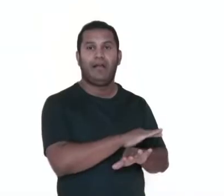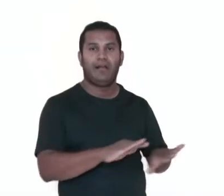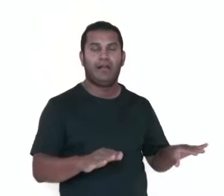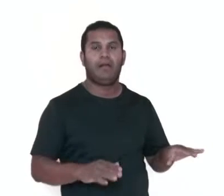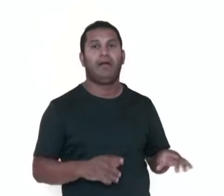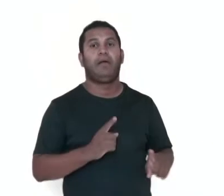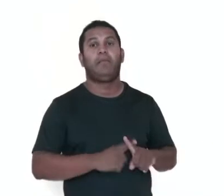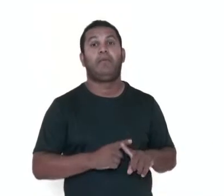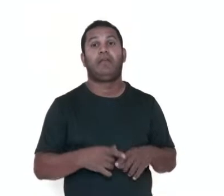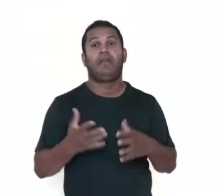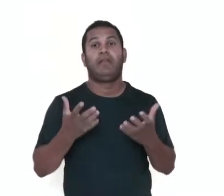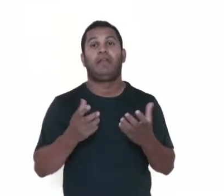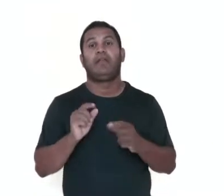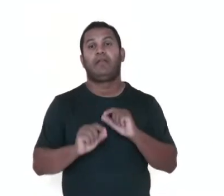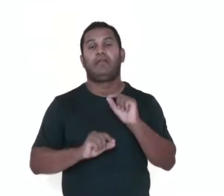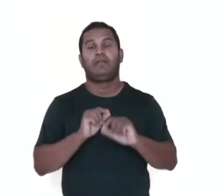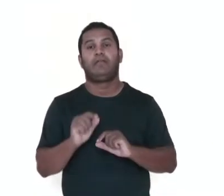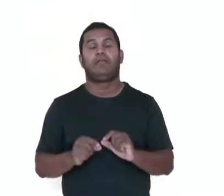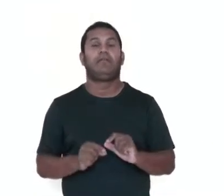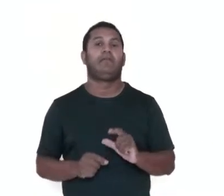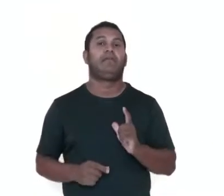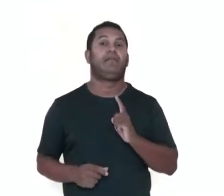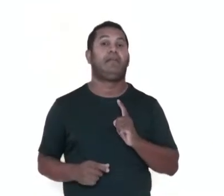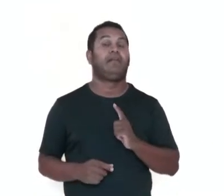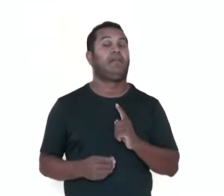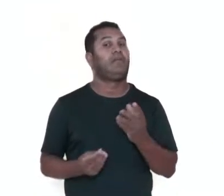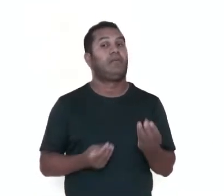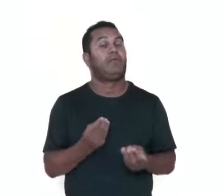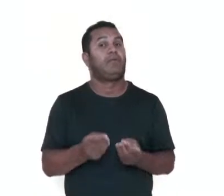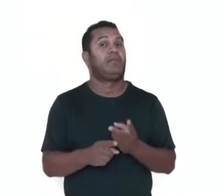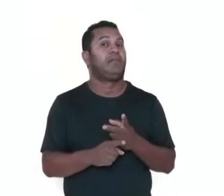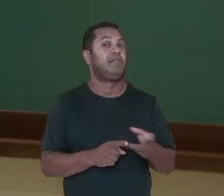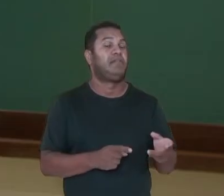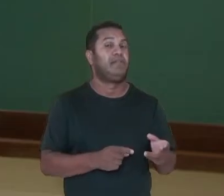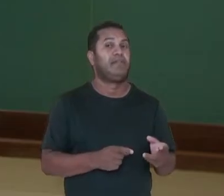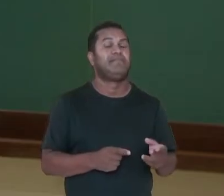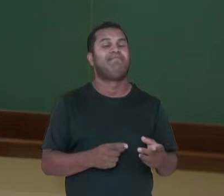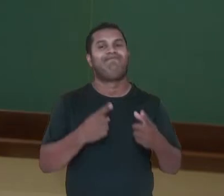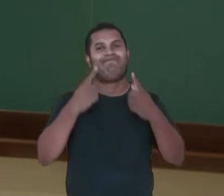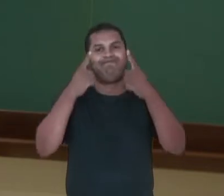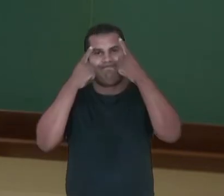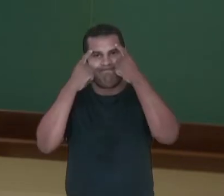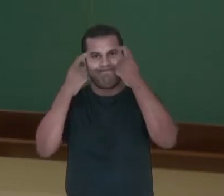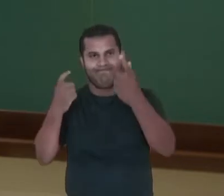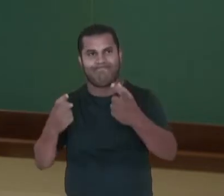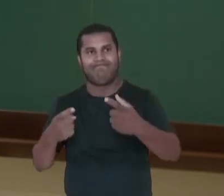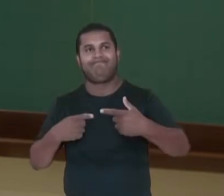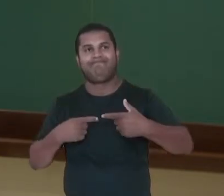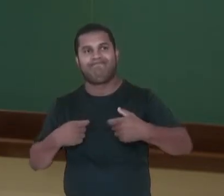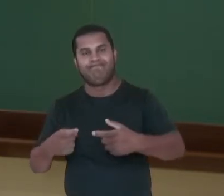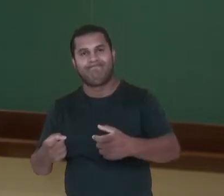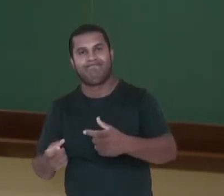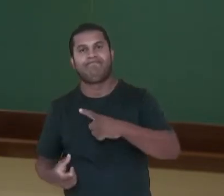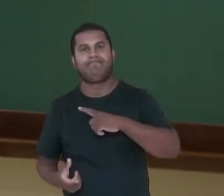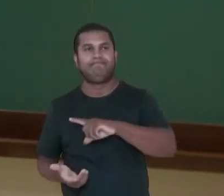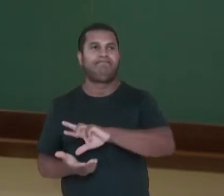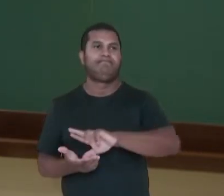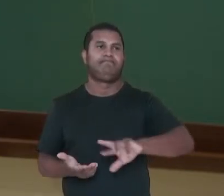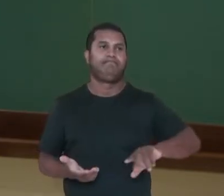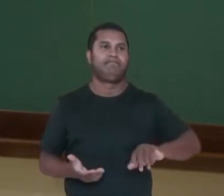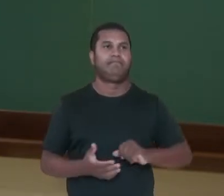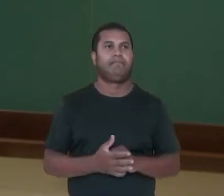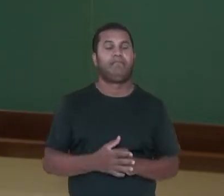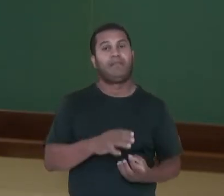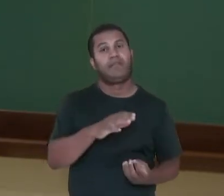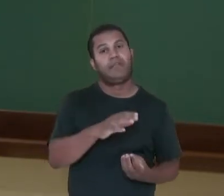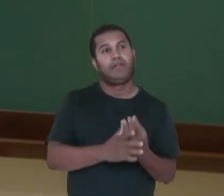delas, elas se valem por meio da violência, né? E é isso que nós vamos ver agora em detalhes. Olha só, em